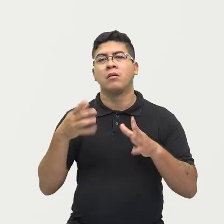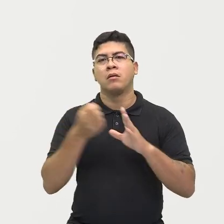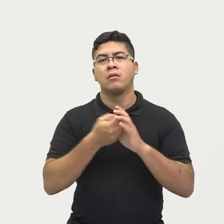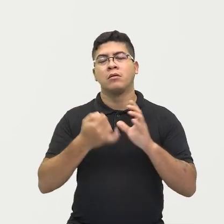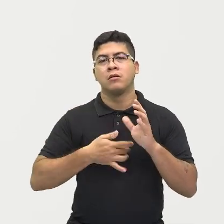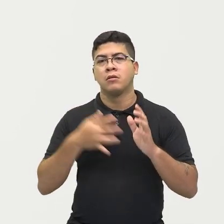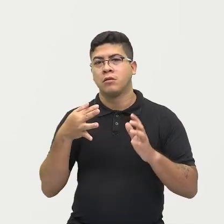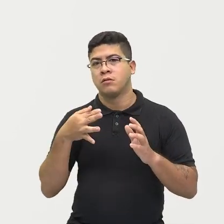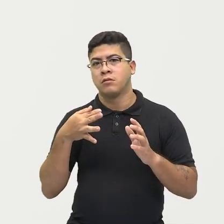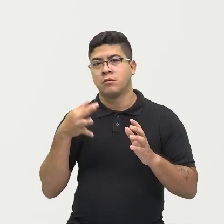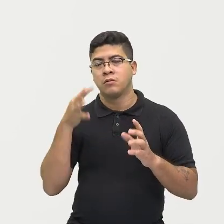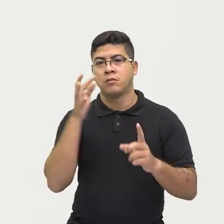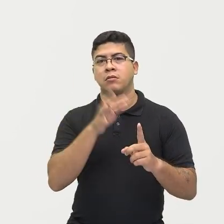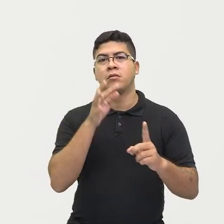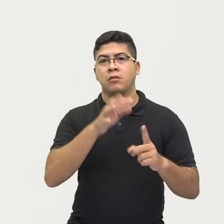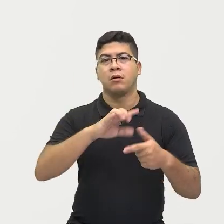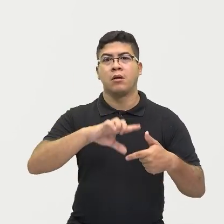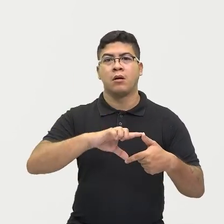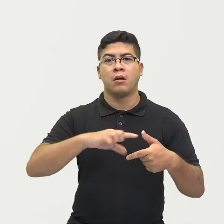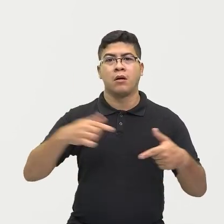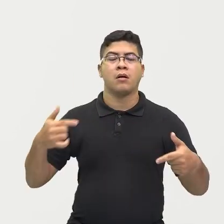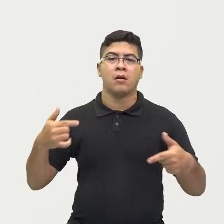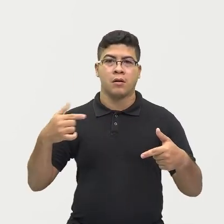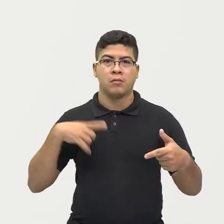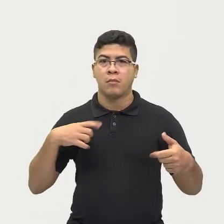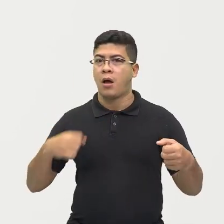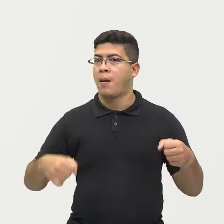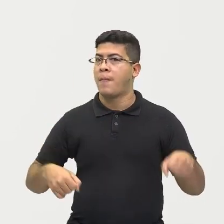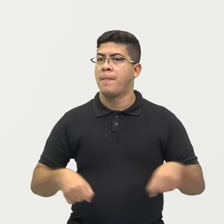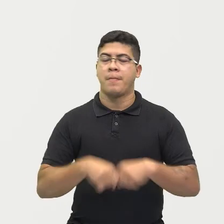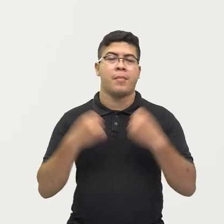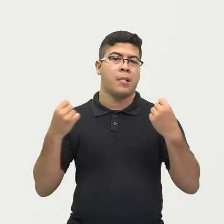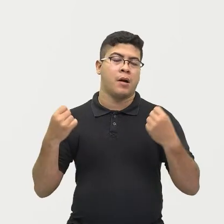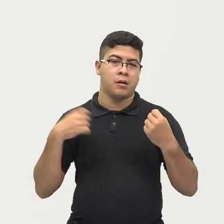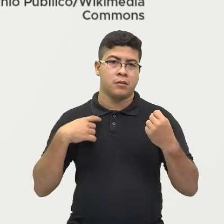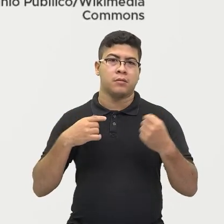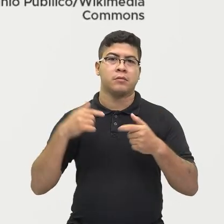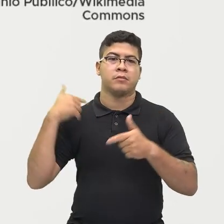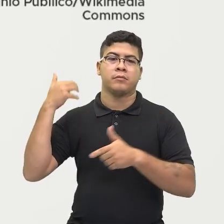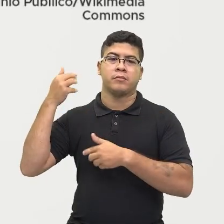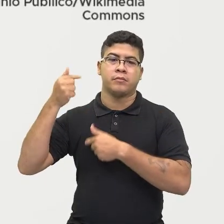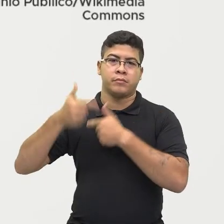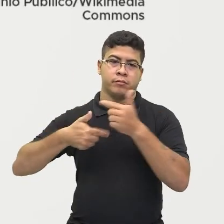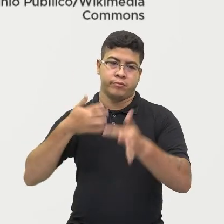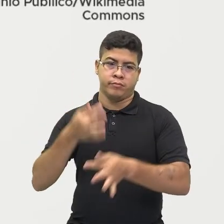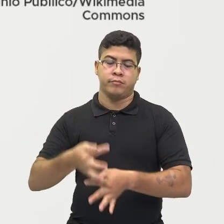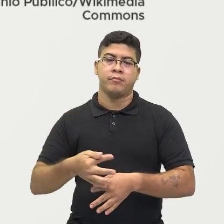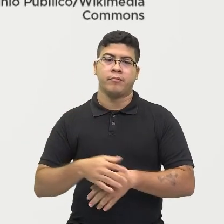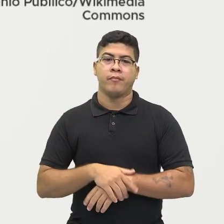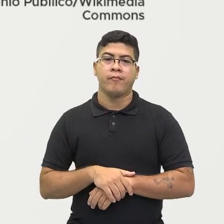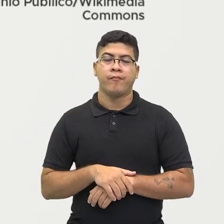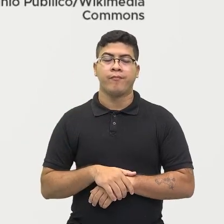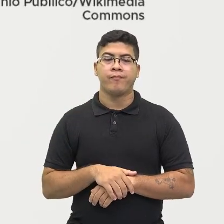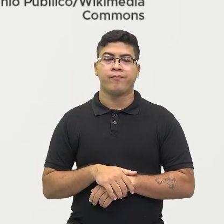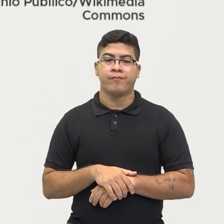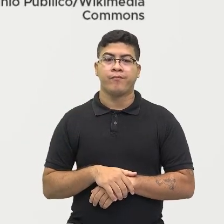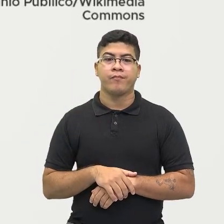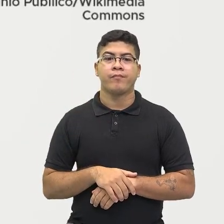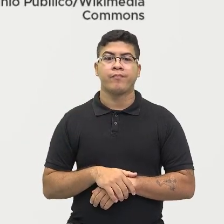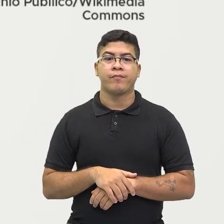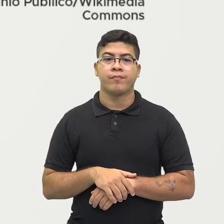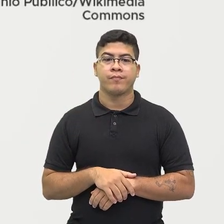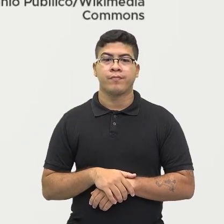muito o modernismo. Tudo isso, essa derrubada aí do clássico. O que mais que nós temos aqui? Olha só,